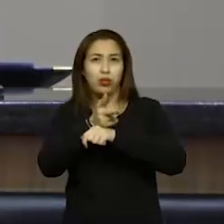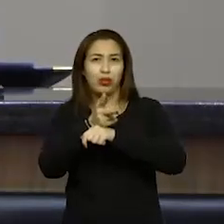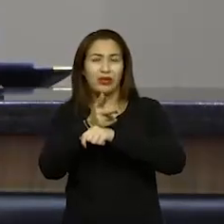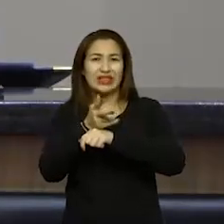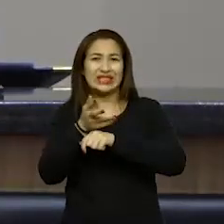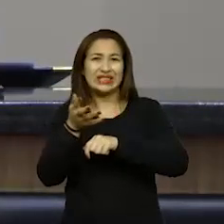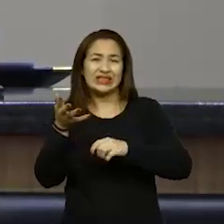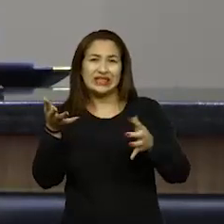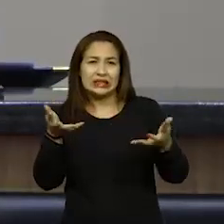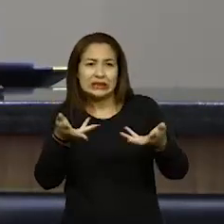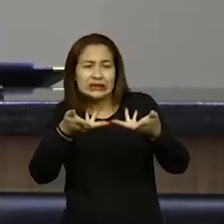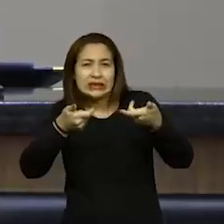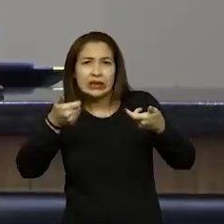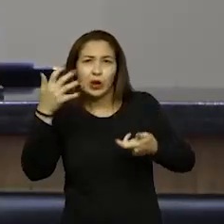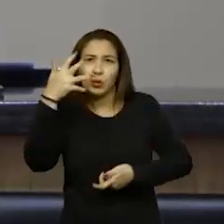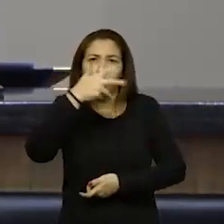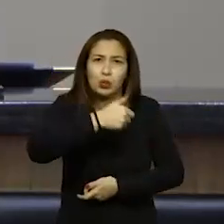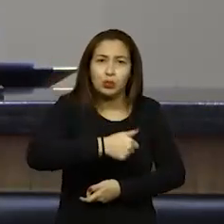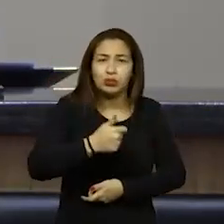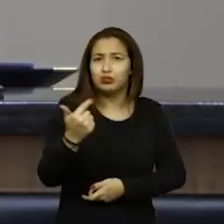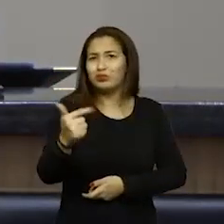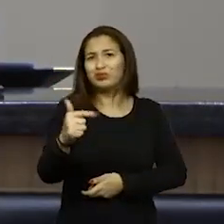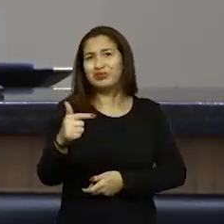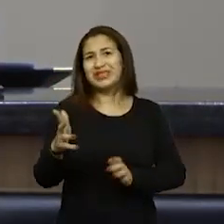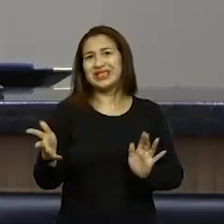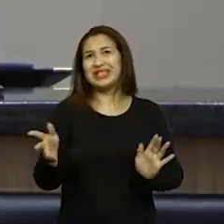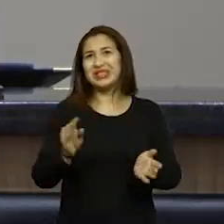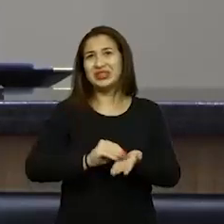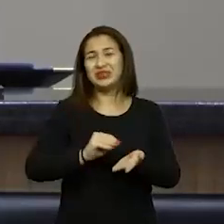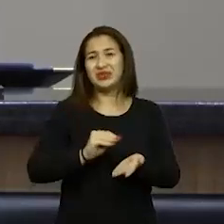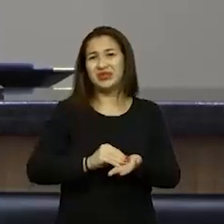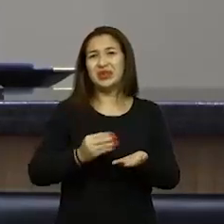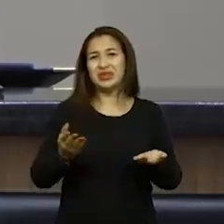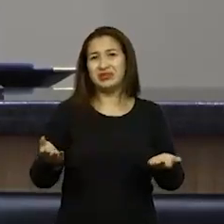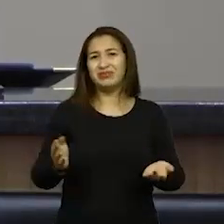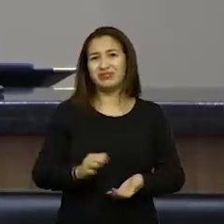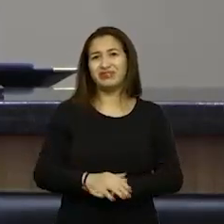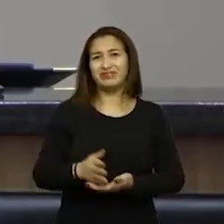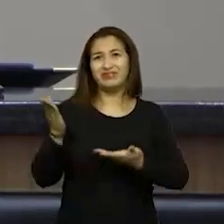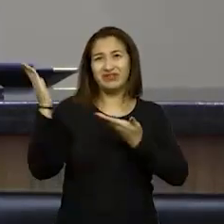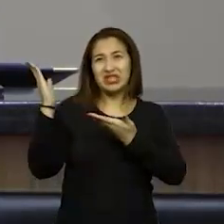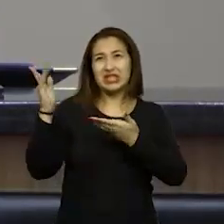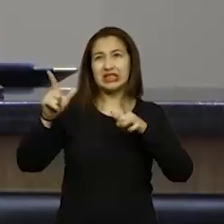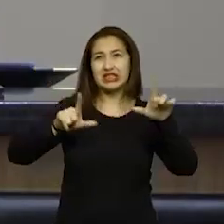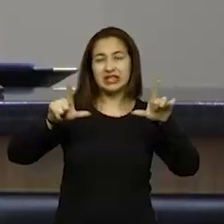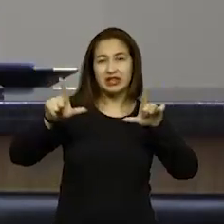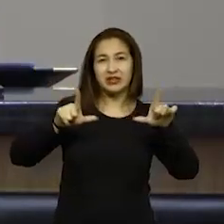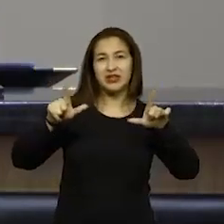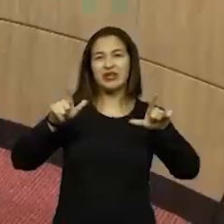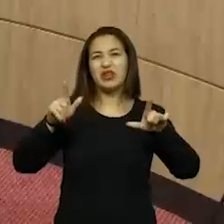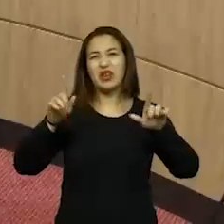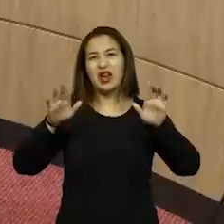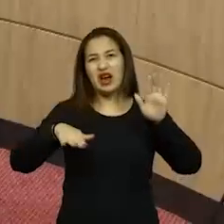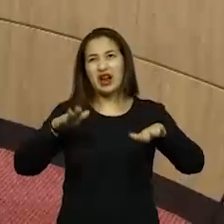né? Não a imagem, né? Mas a fotografia que aparece, o